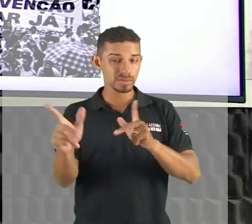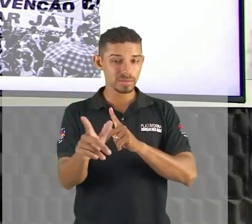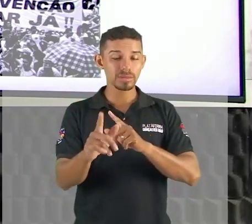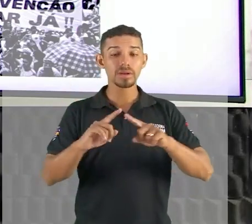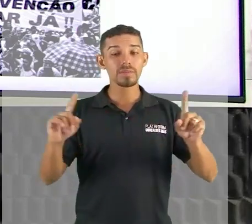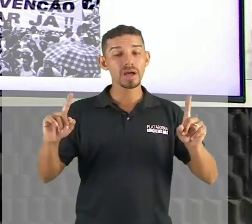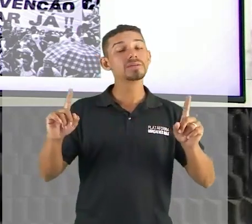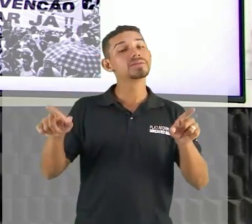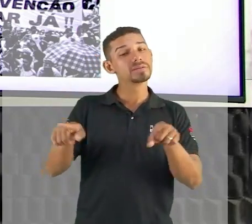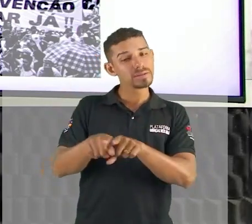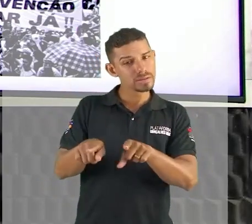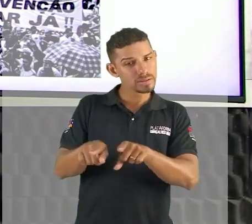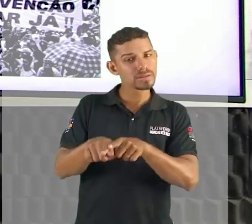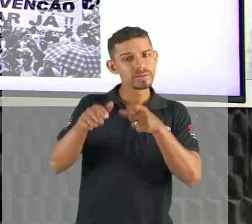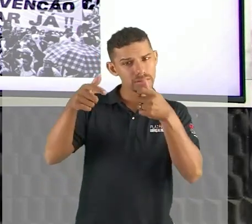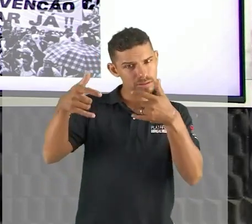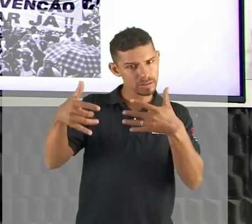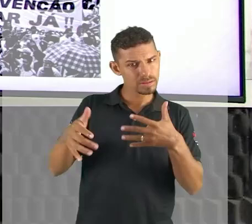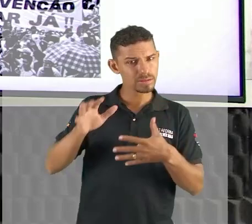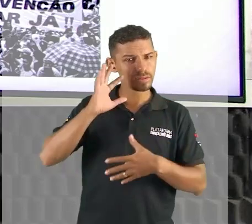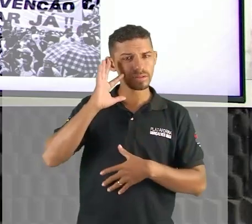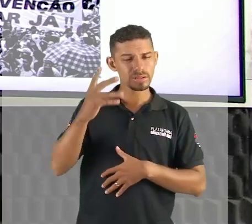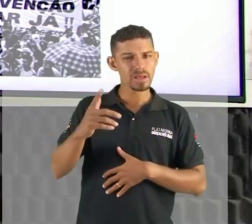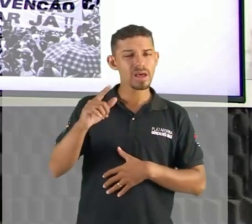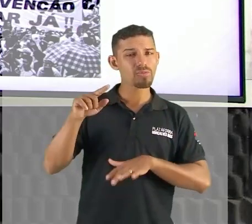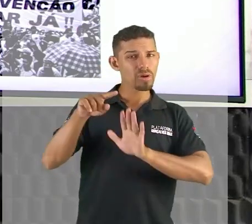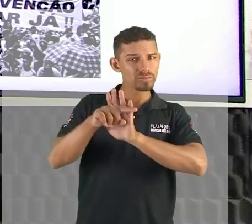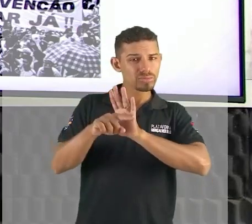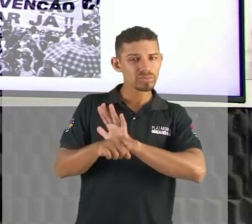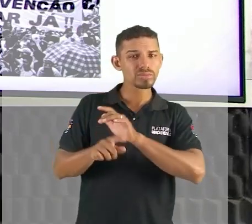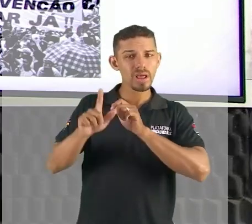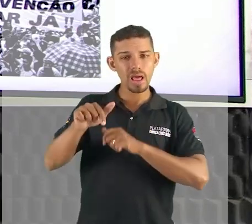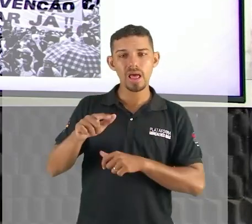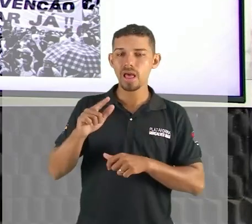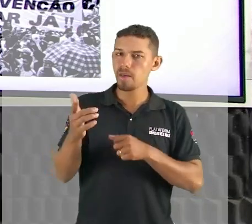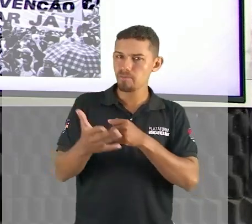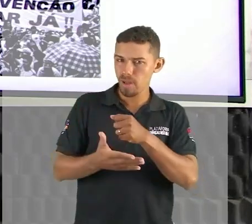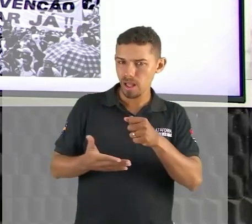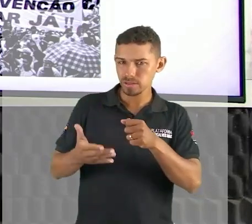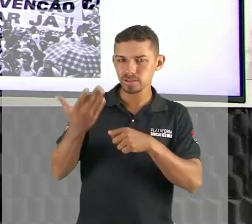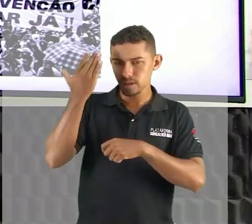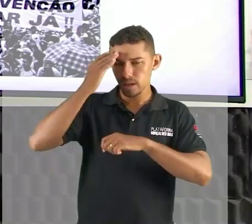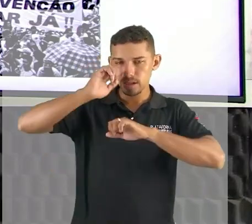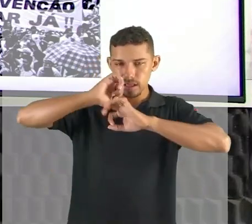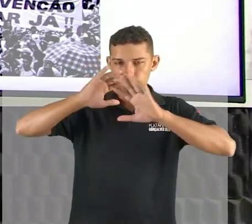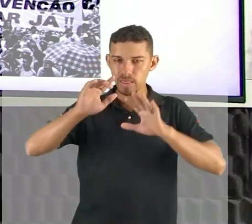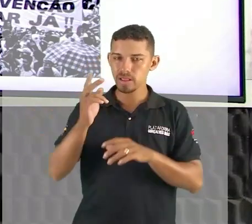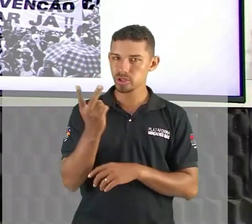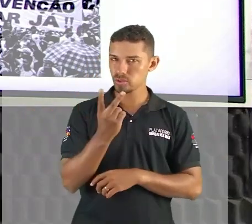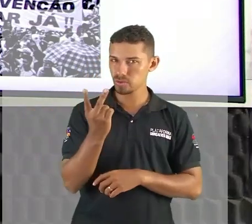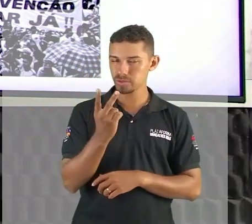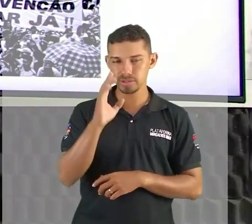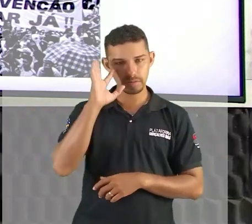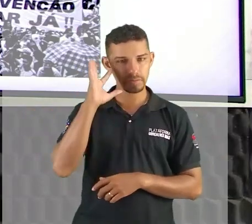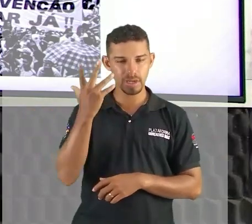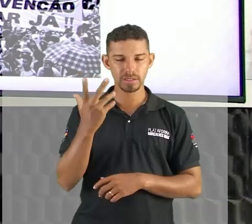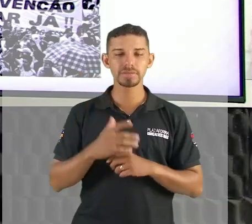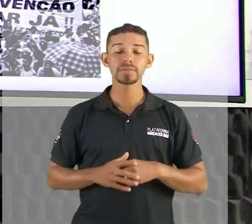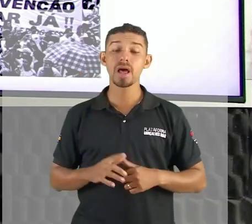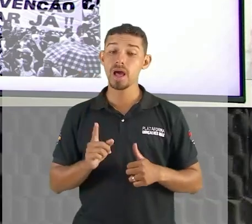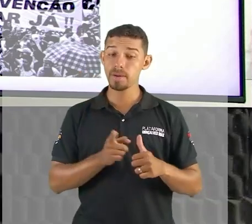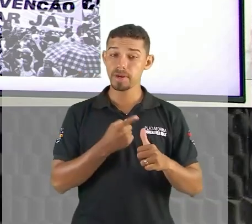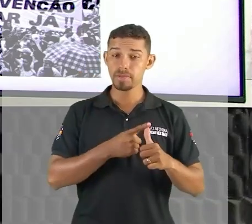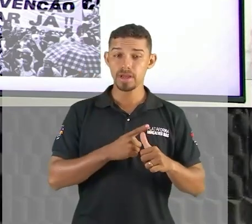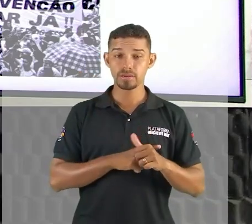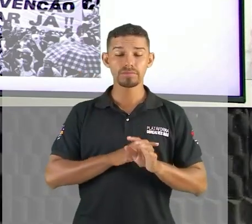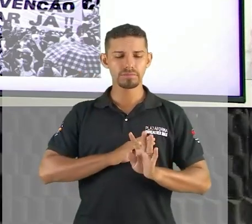também trazem à tona uma questão que é básica para a gente entender essas duas imagens. A primeira imagem é a